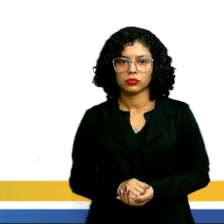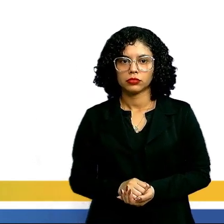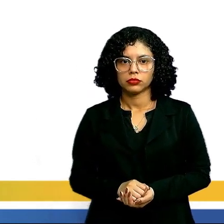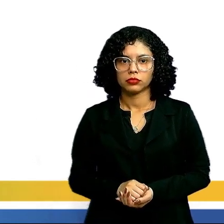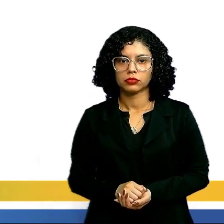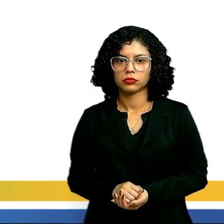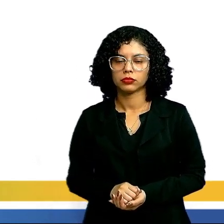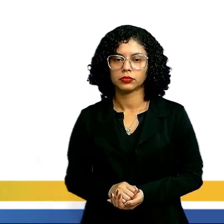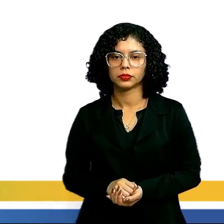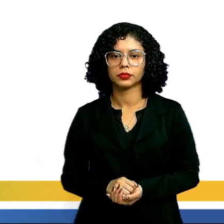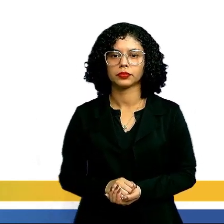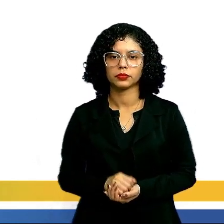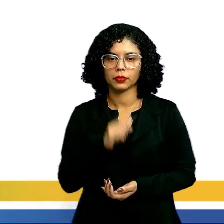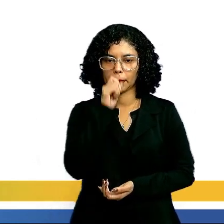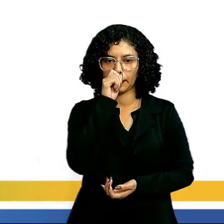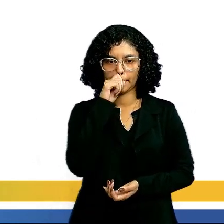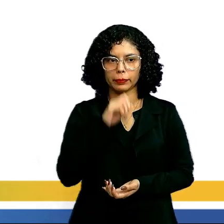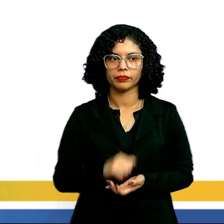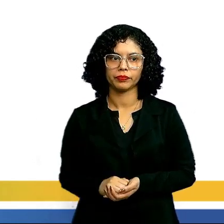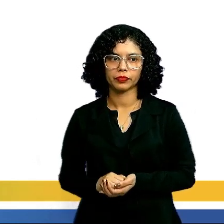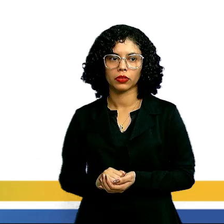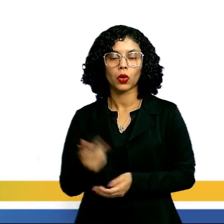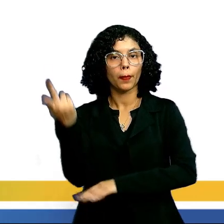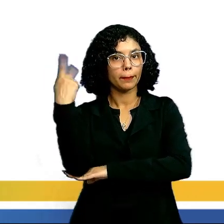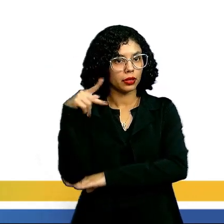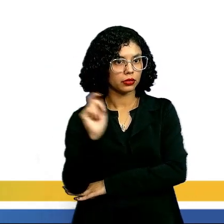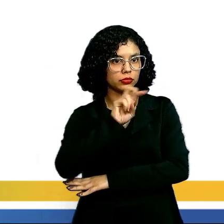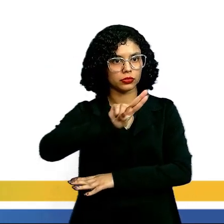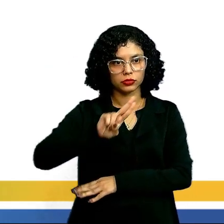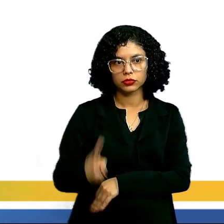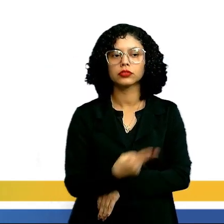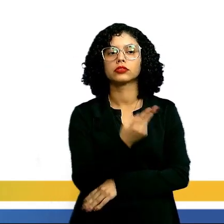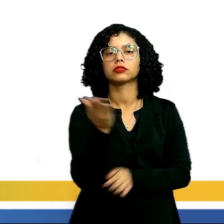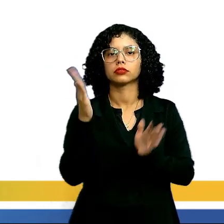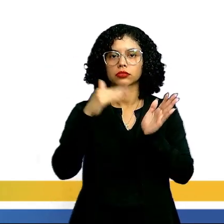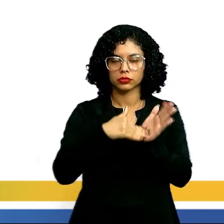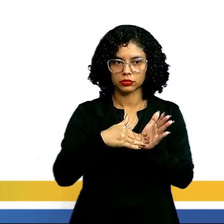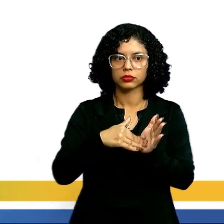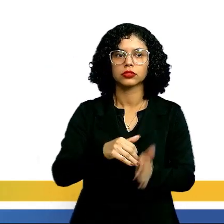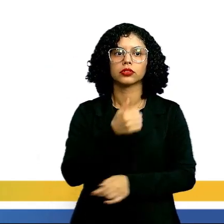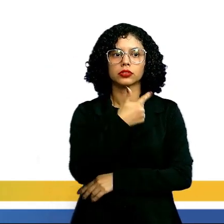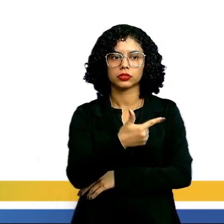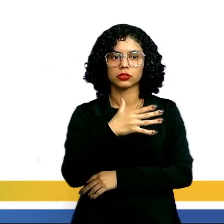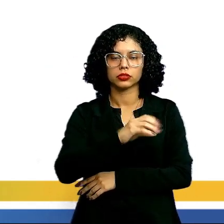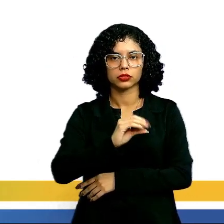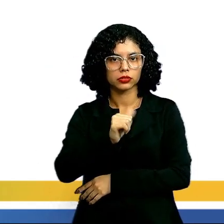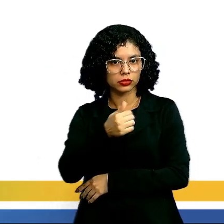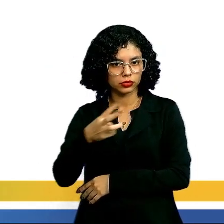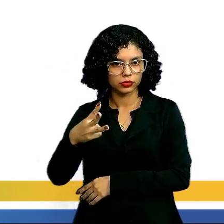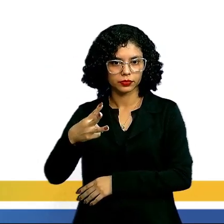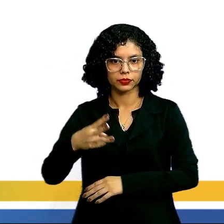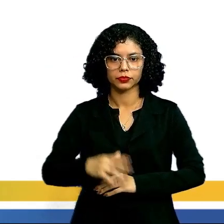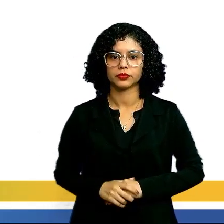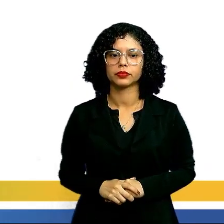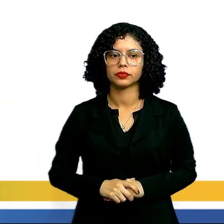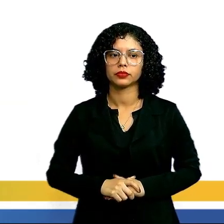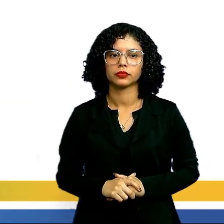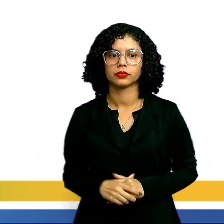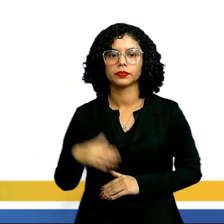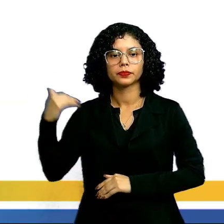nessas etapas de ensino no Brasil no período de 2000 a